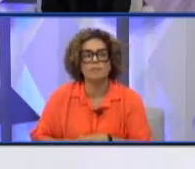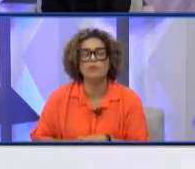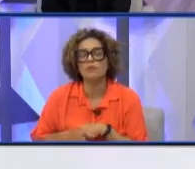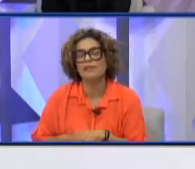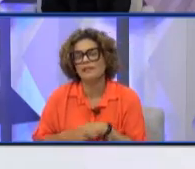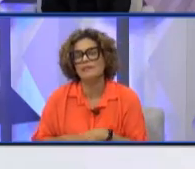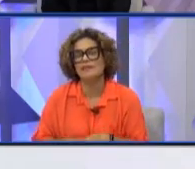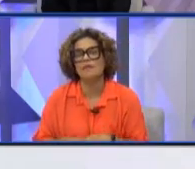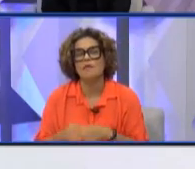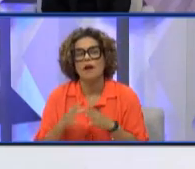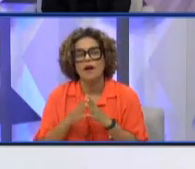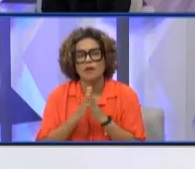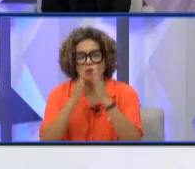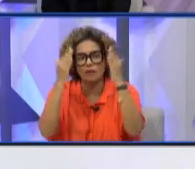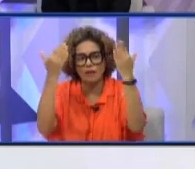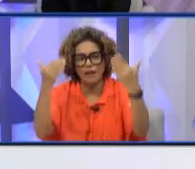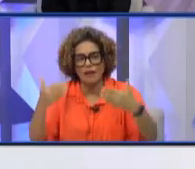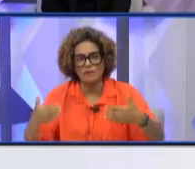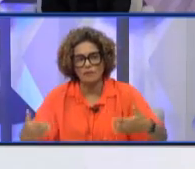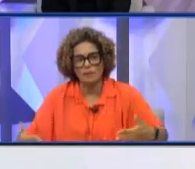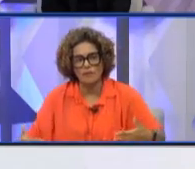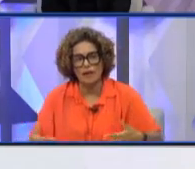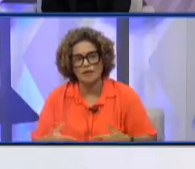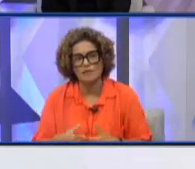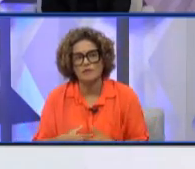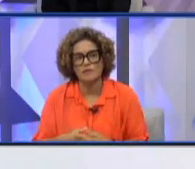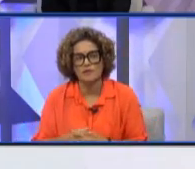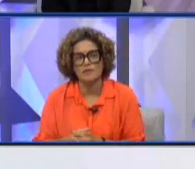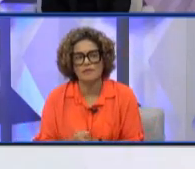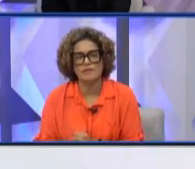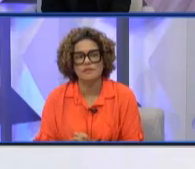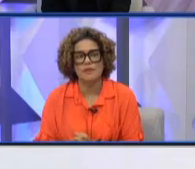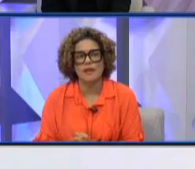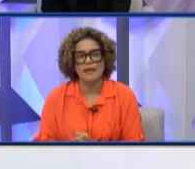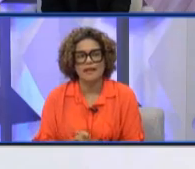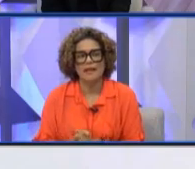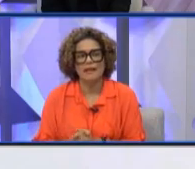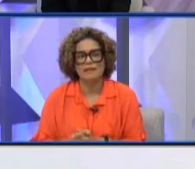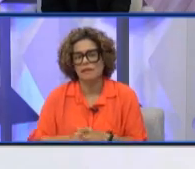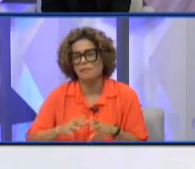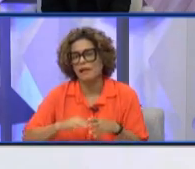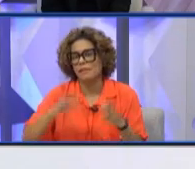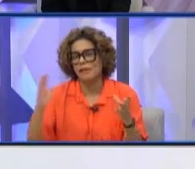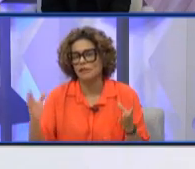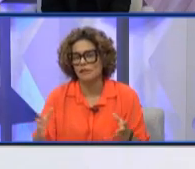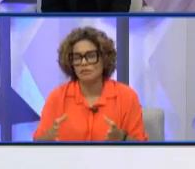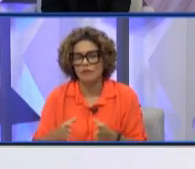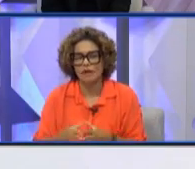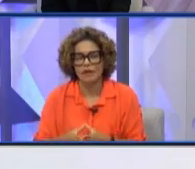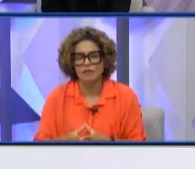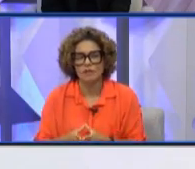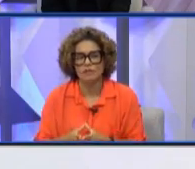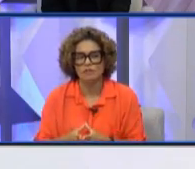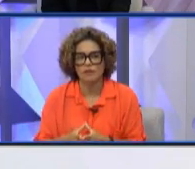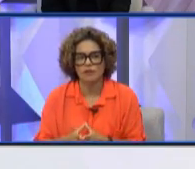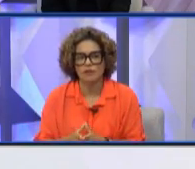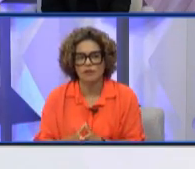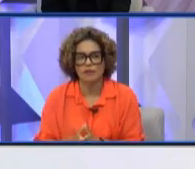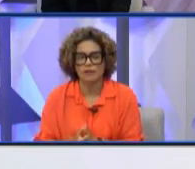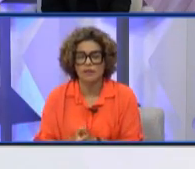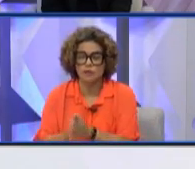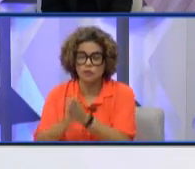muita atenção quando eu leio os comentários, eu fiz isso e, assim, passa batido a questão,